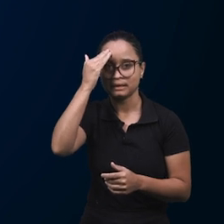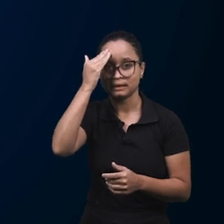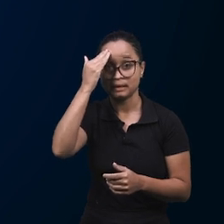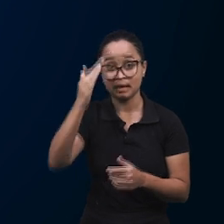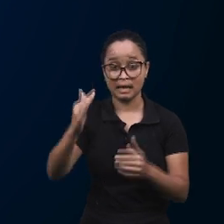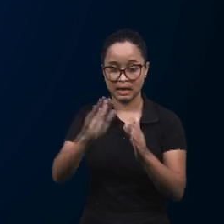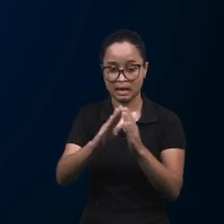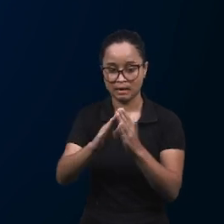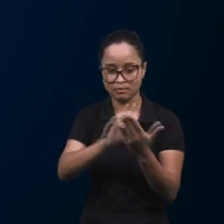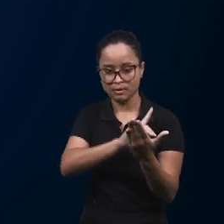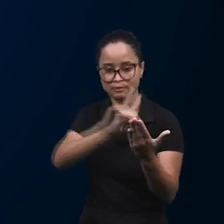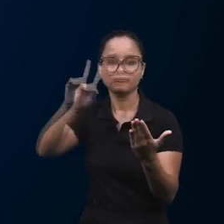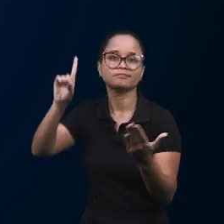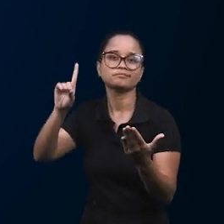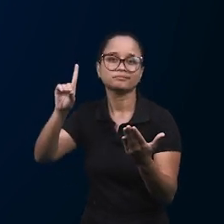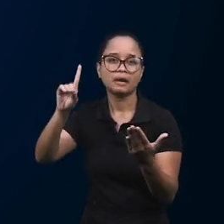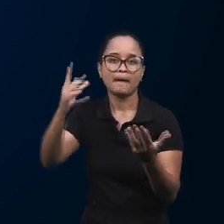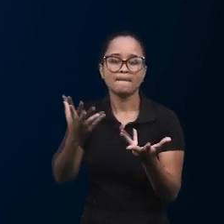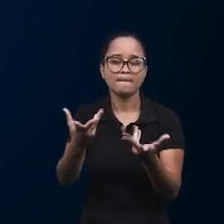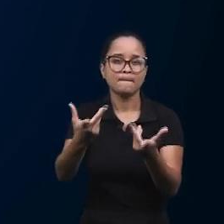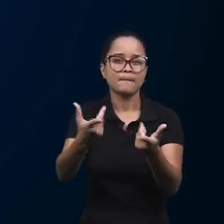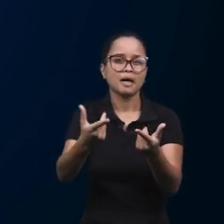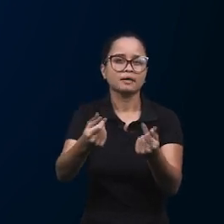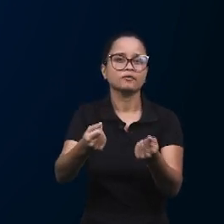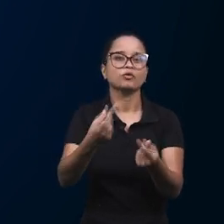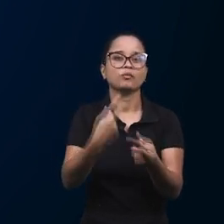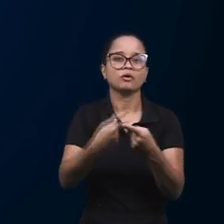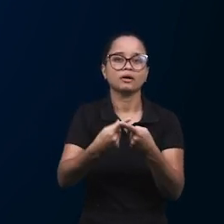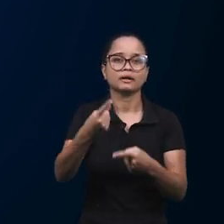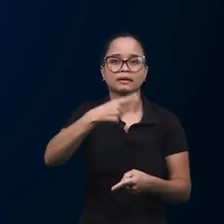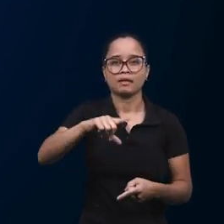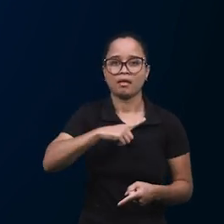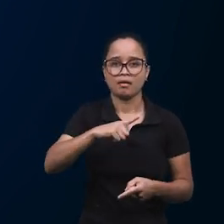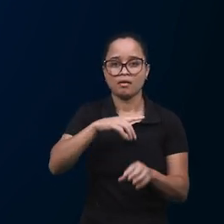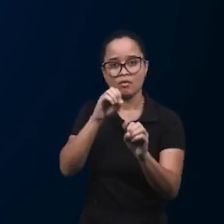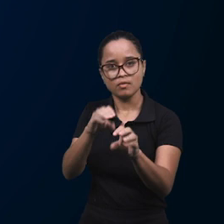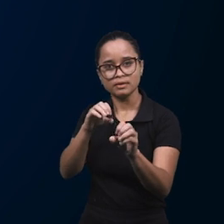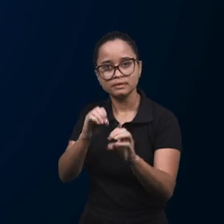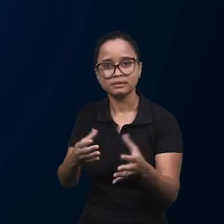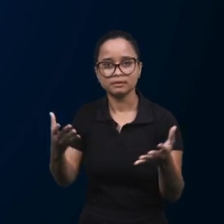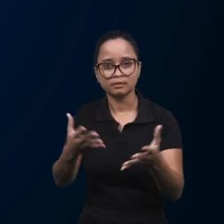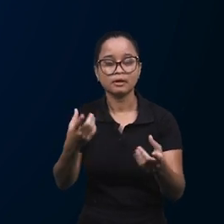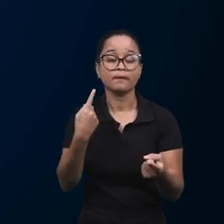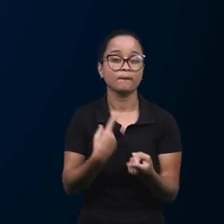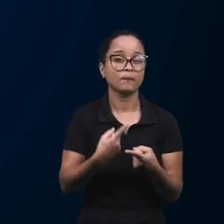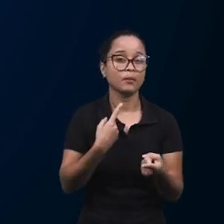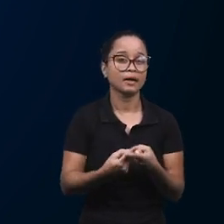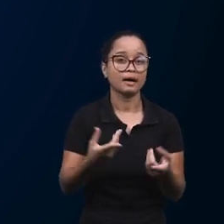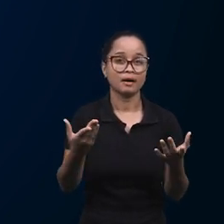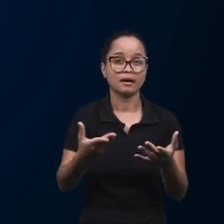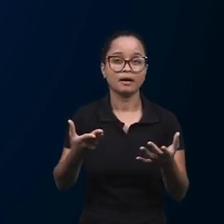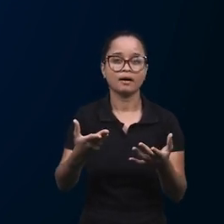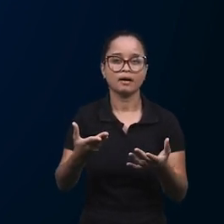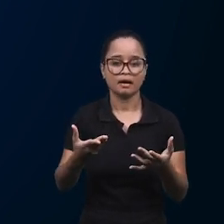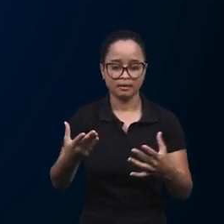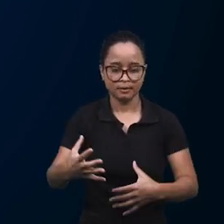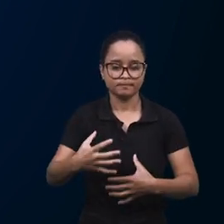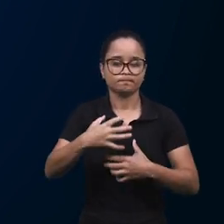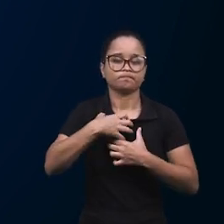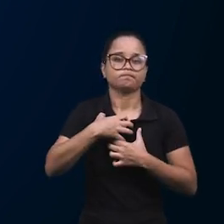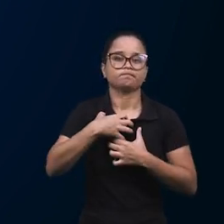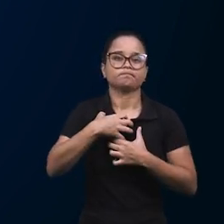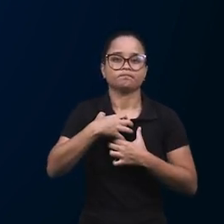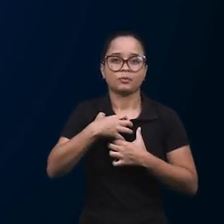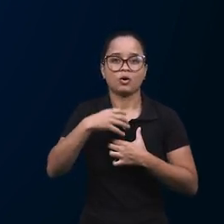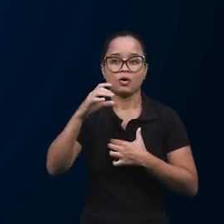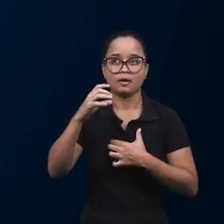Sua palavra. É maravilhoso o ensino que foi feito e que recebemos, porque agora serve de